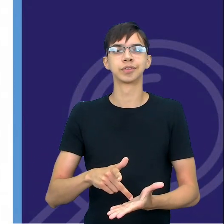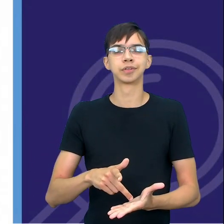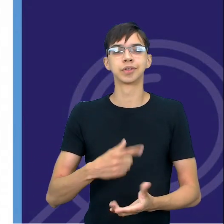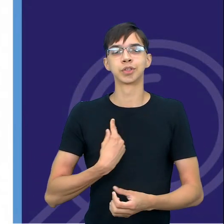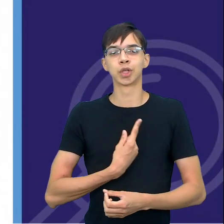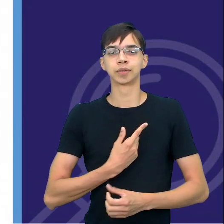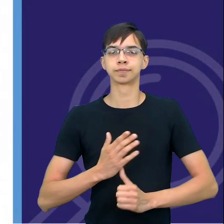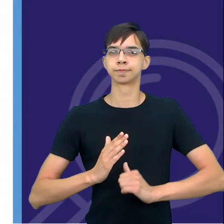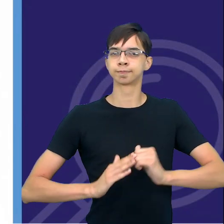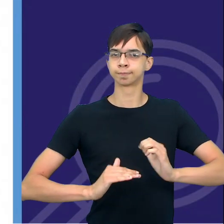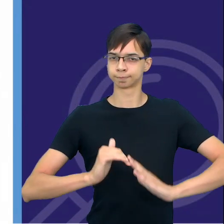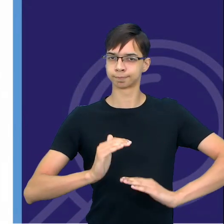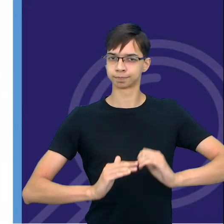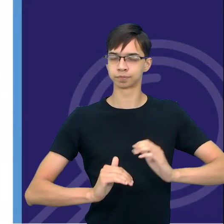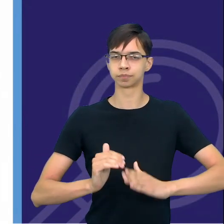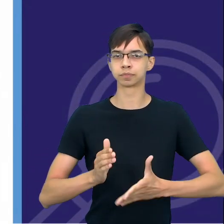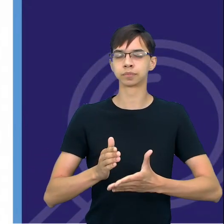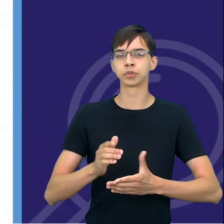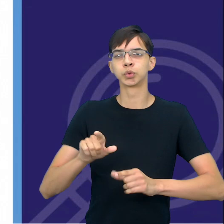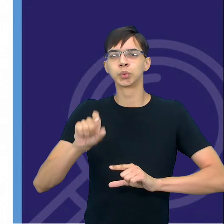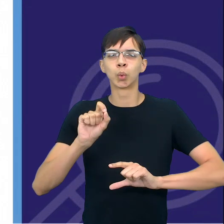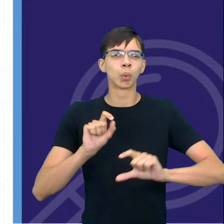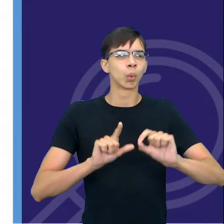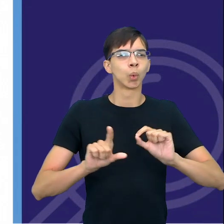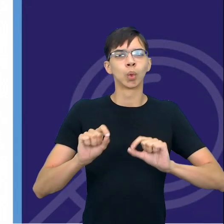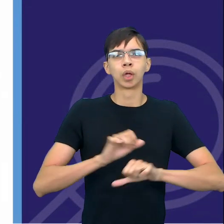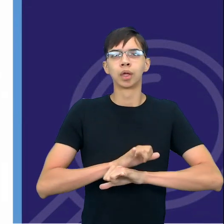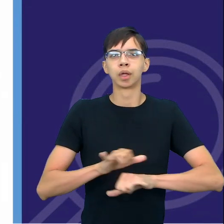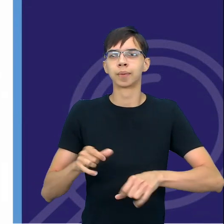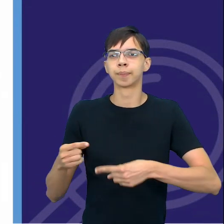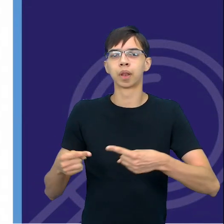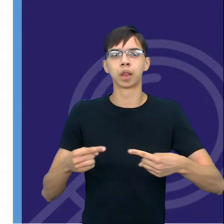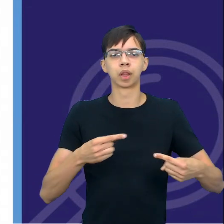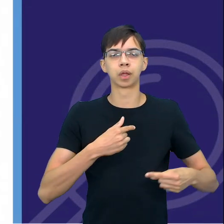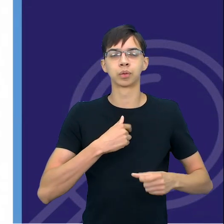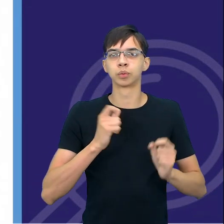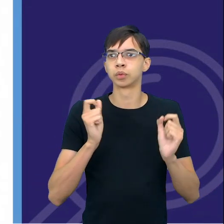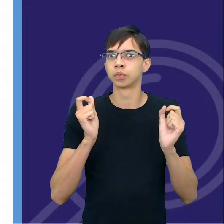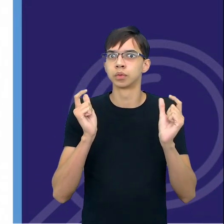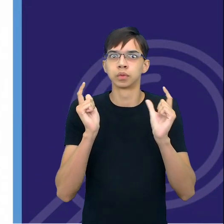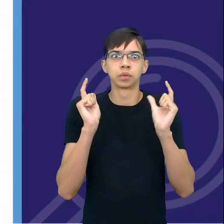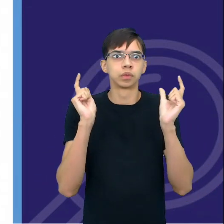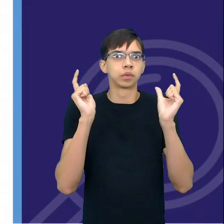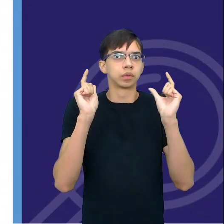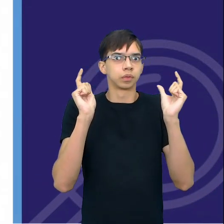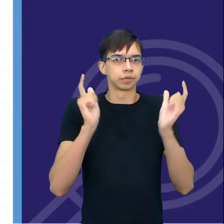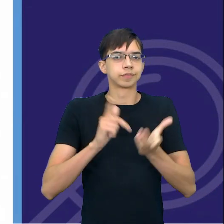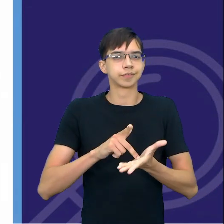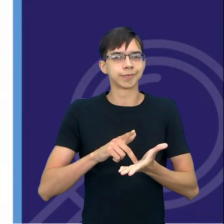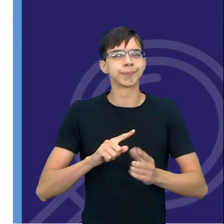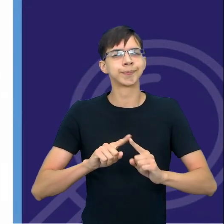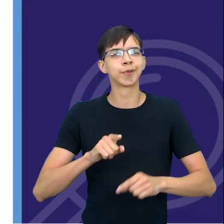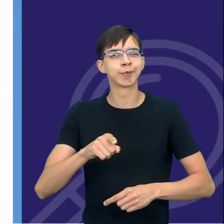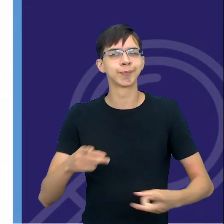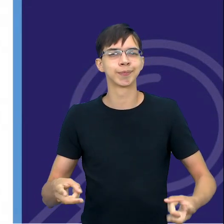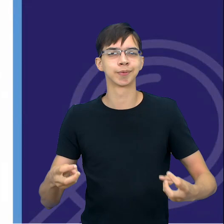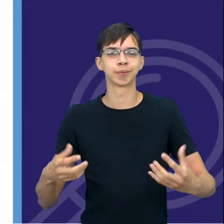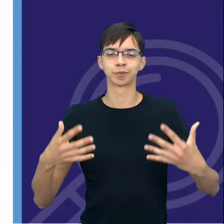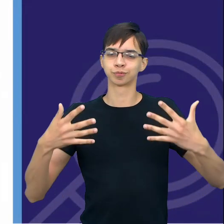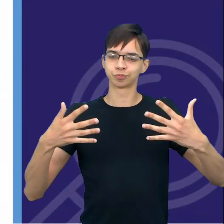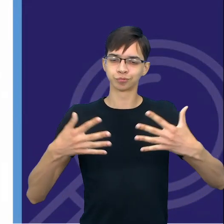fiquei meio assustado, mas eu tenho certeza que vocês vão perceber o quanto essas habilidades se casaram, né, com